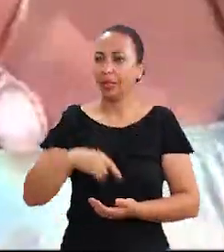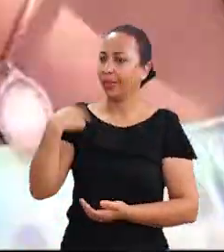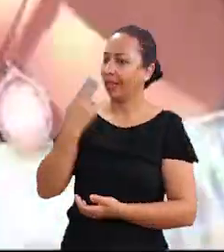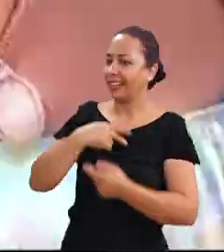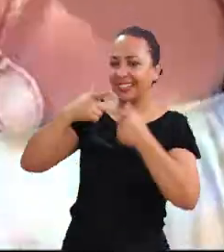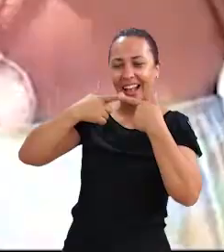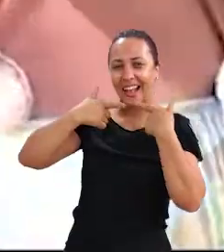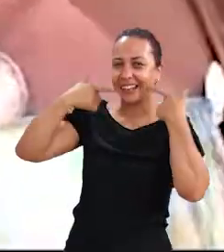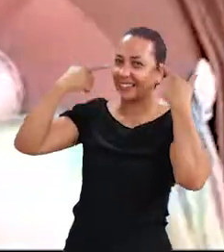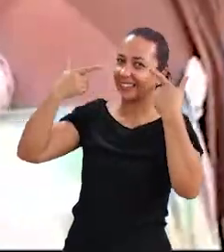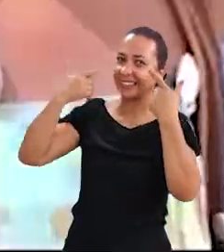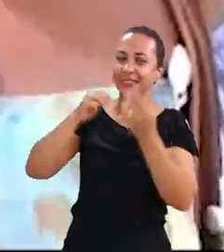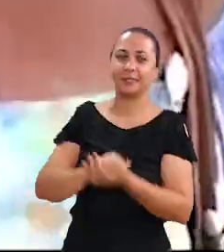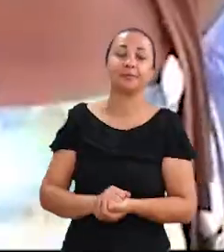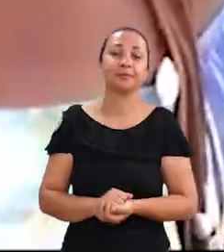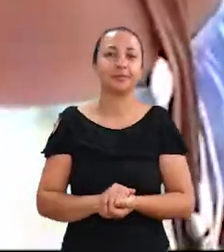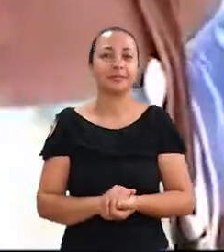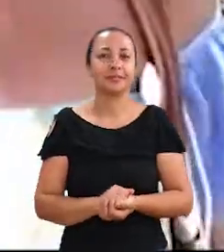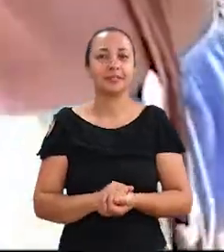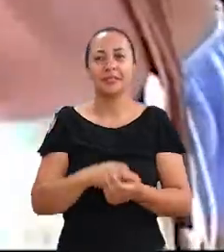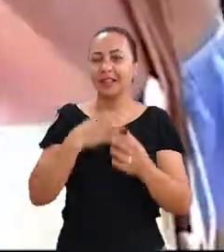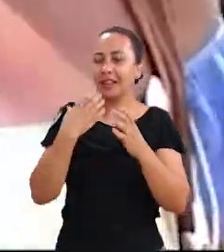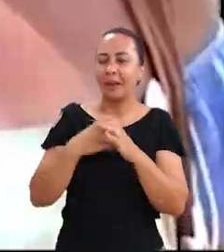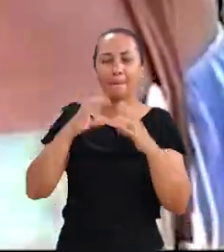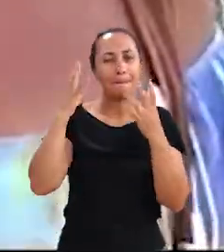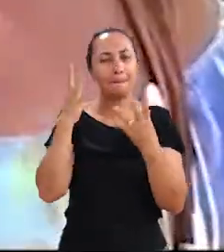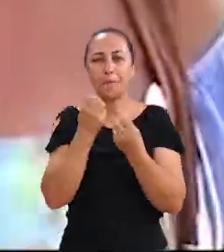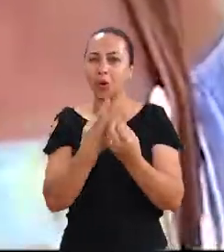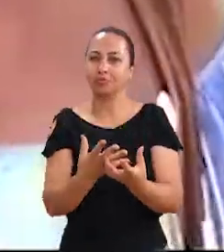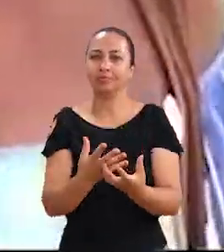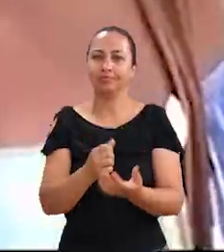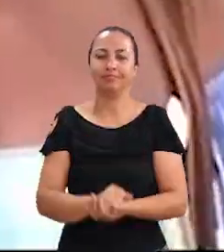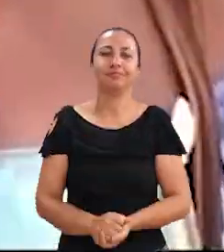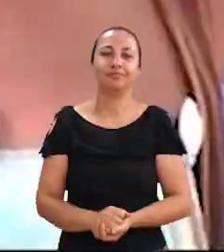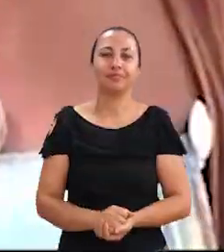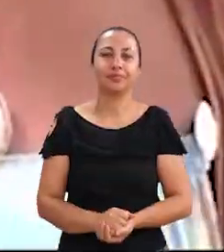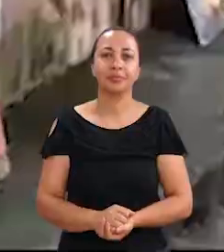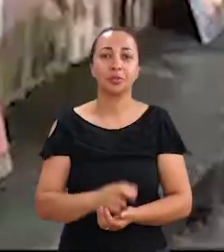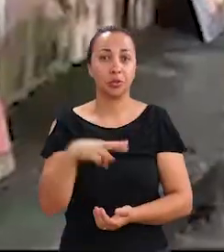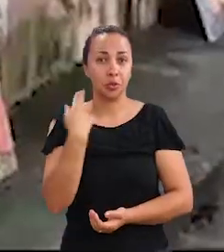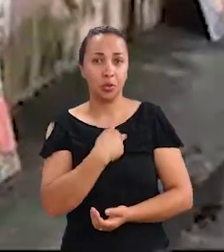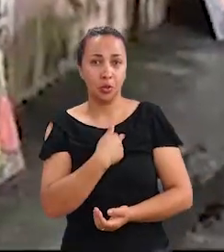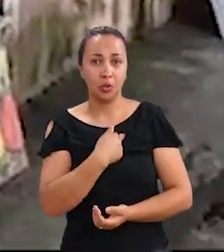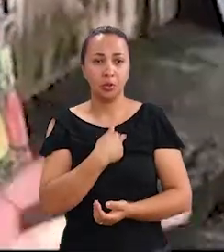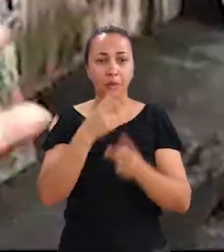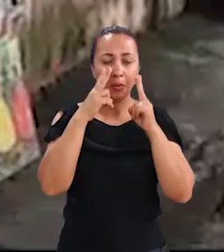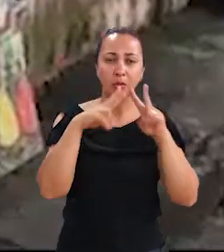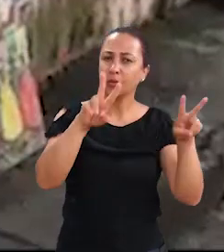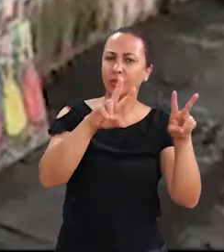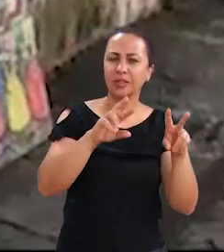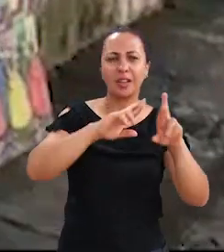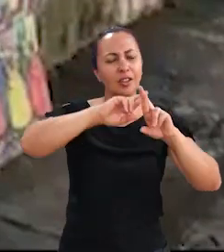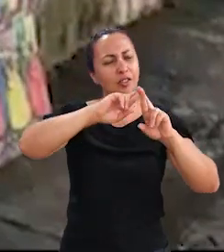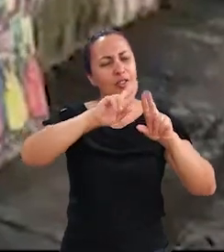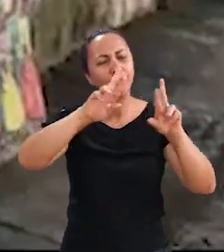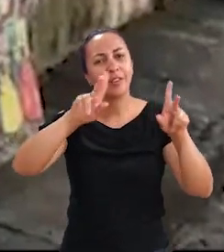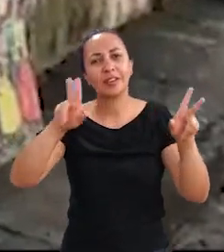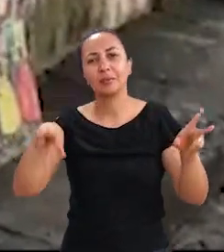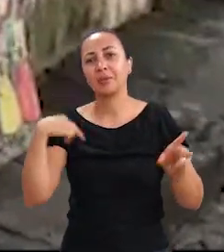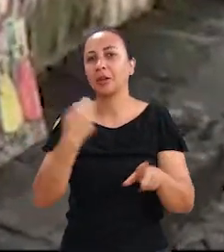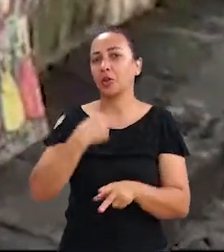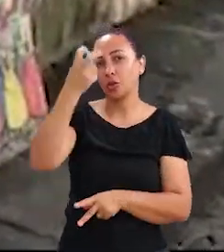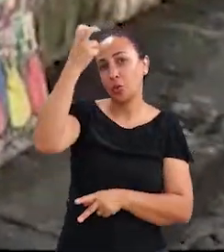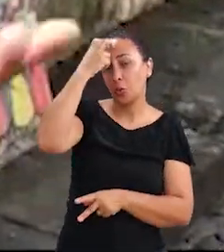se abre um sorriso, é encantador, uma coisa muito boa. Nós somos vistos lá fora de várias maneiras, pela